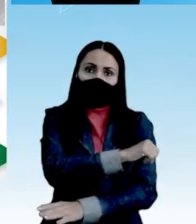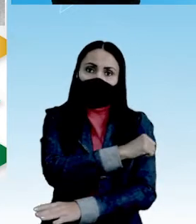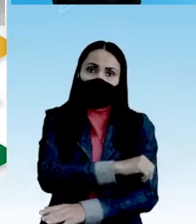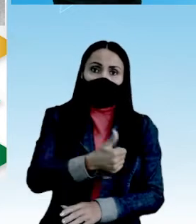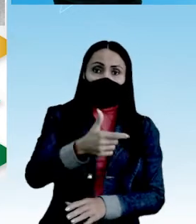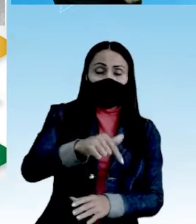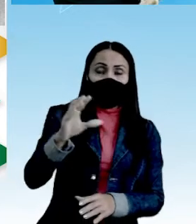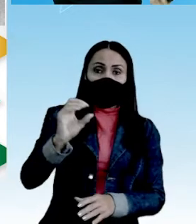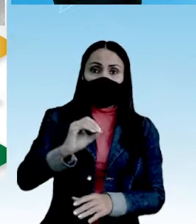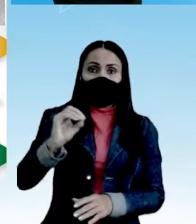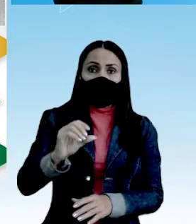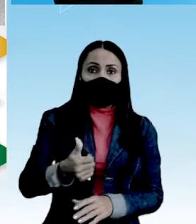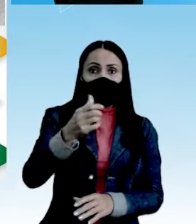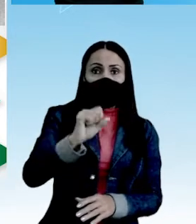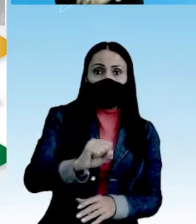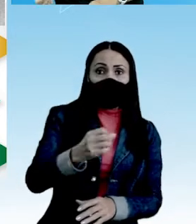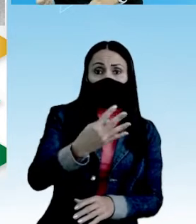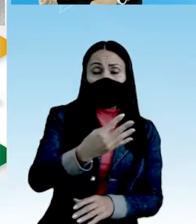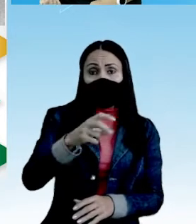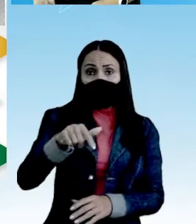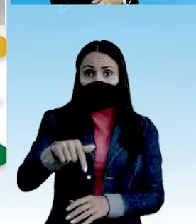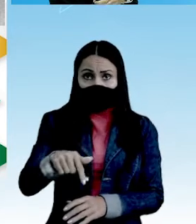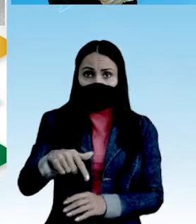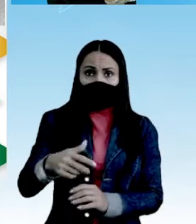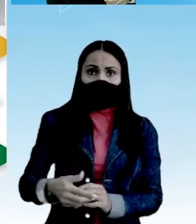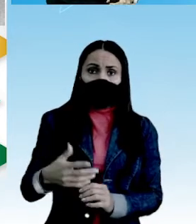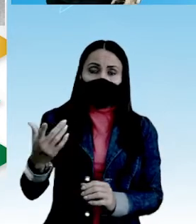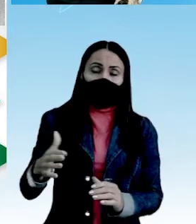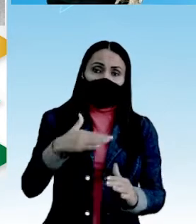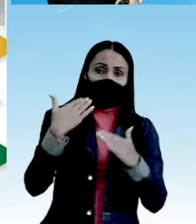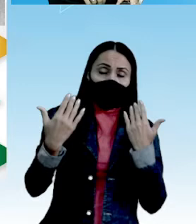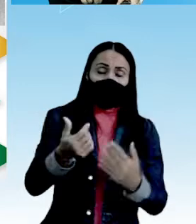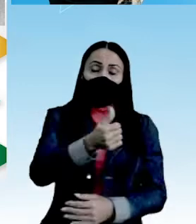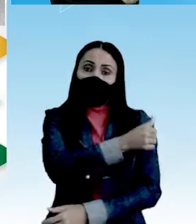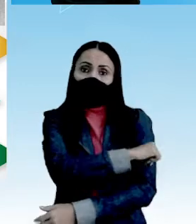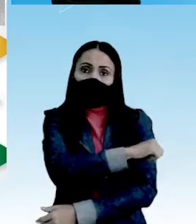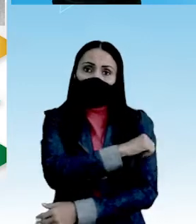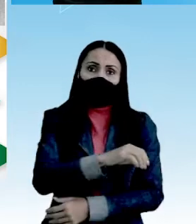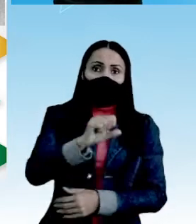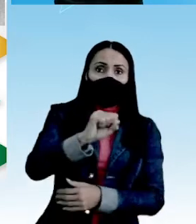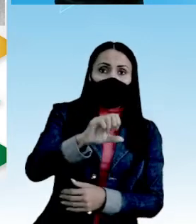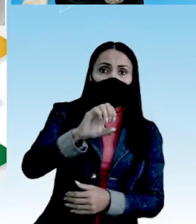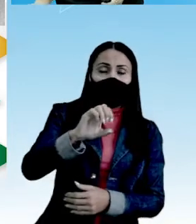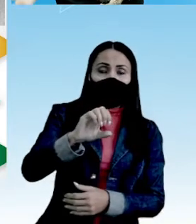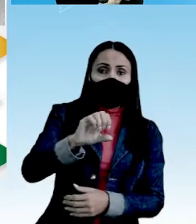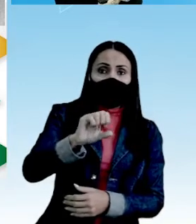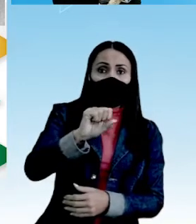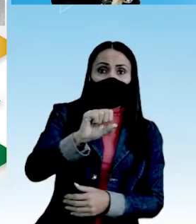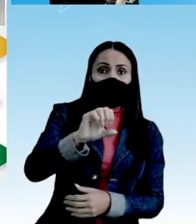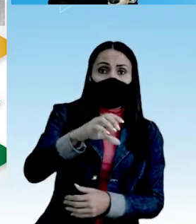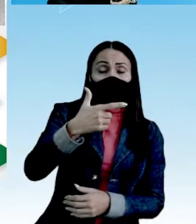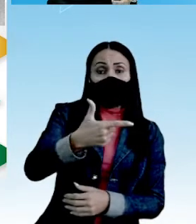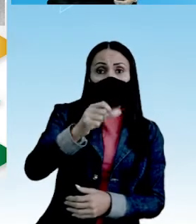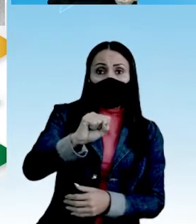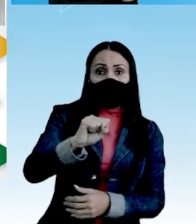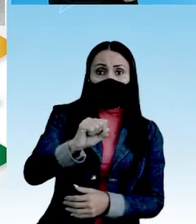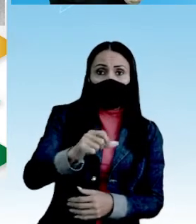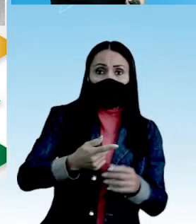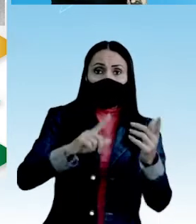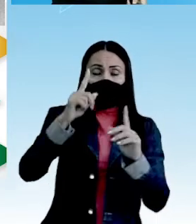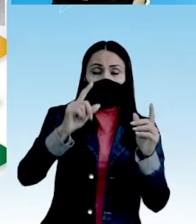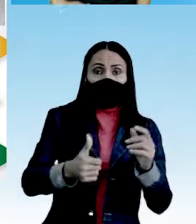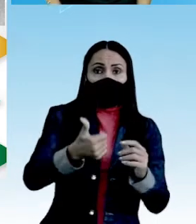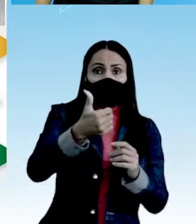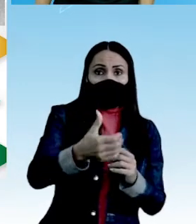17 de outubro de 1847 e faleceu no Rio de Janeiro em 28 de fevereiro de